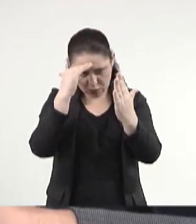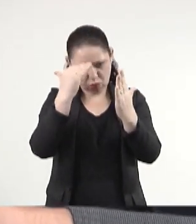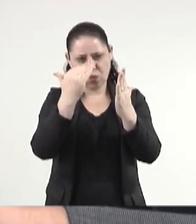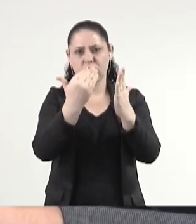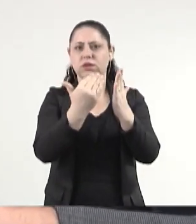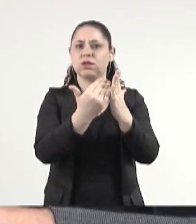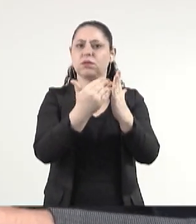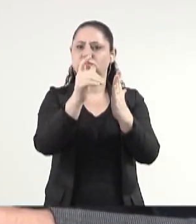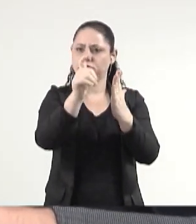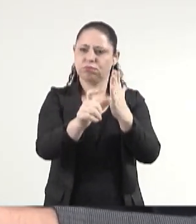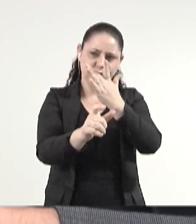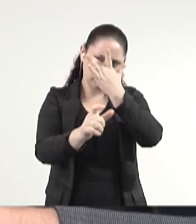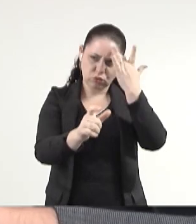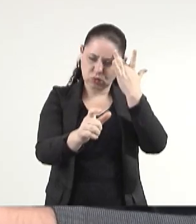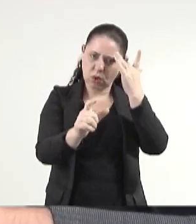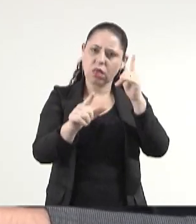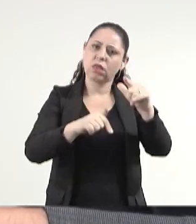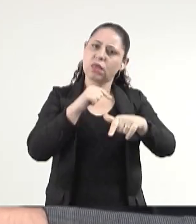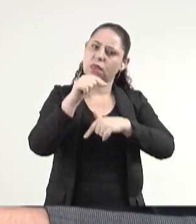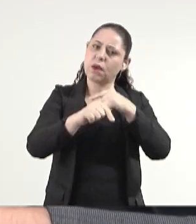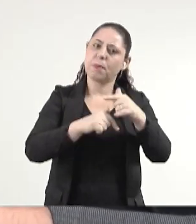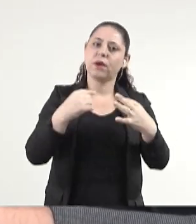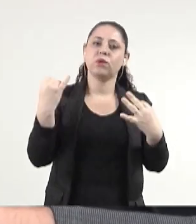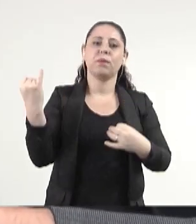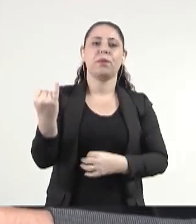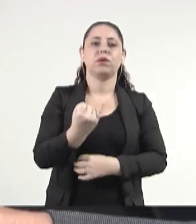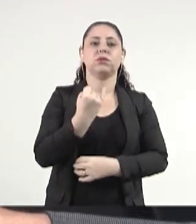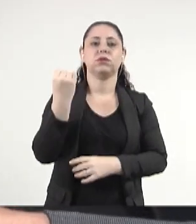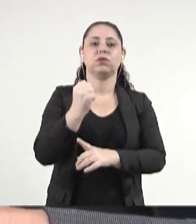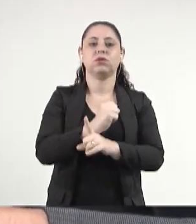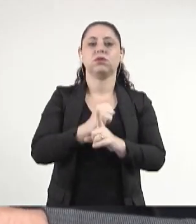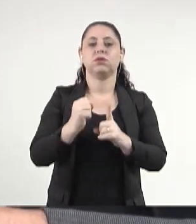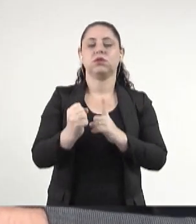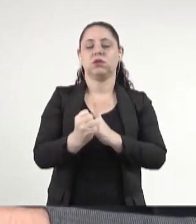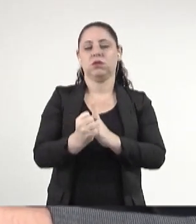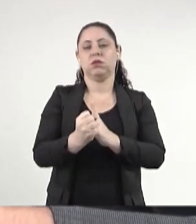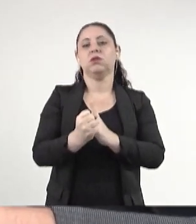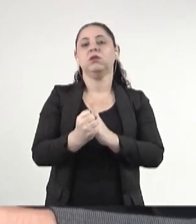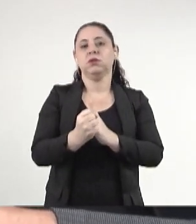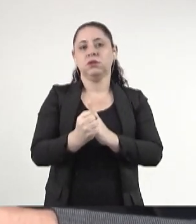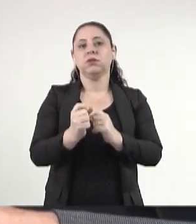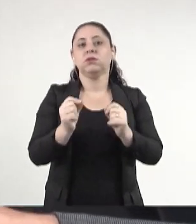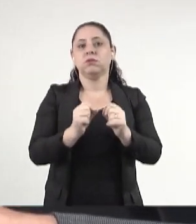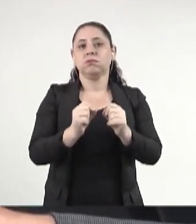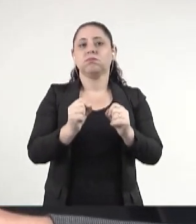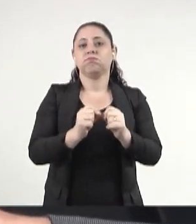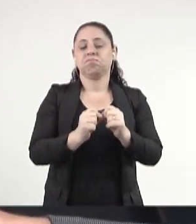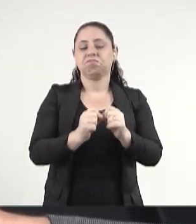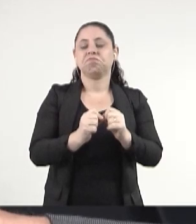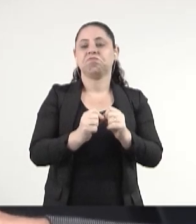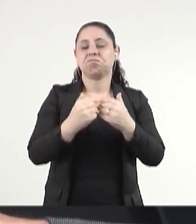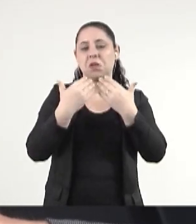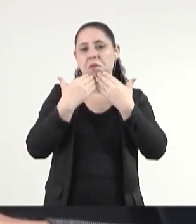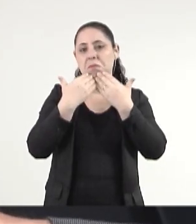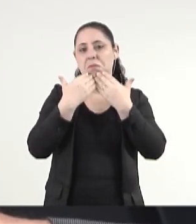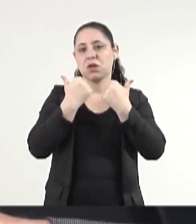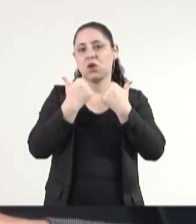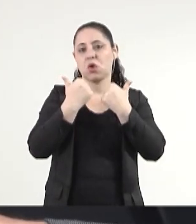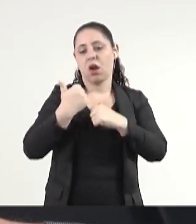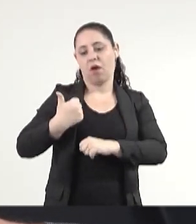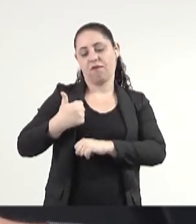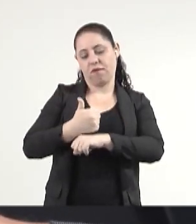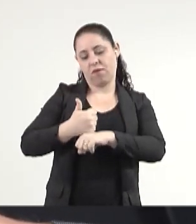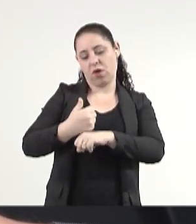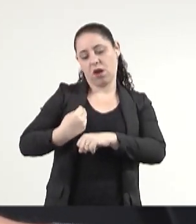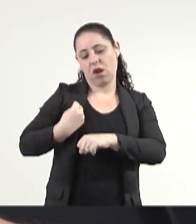reconhecimento àqueles que prestam relevantes serviços à sociedade, contribuem efetivamente para a melhoria da qualidade